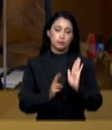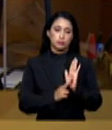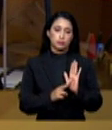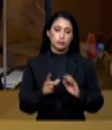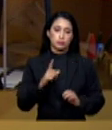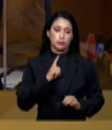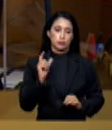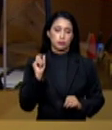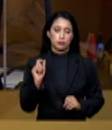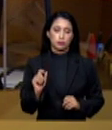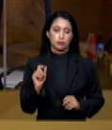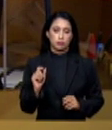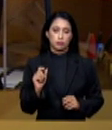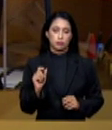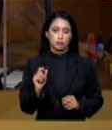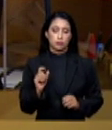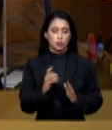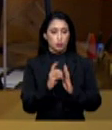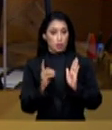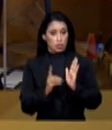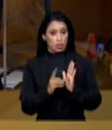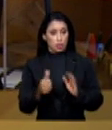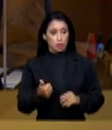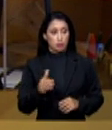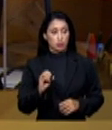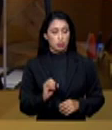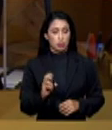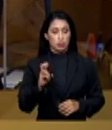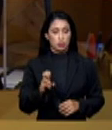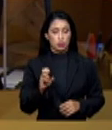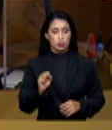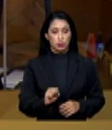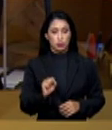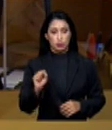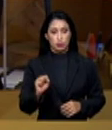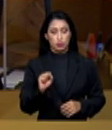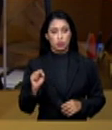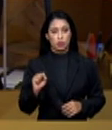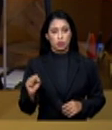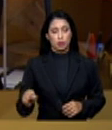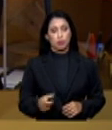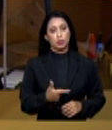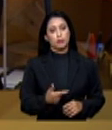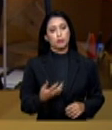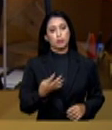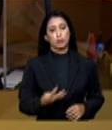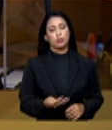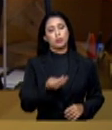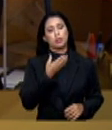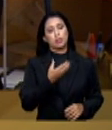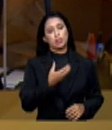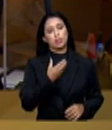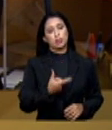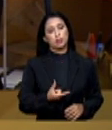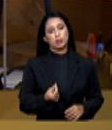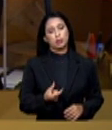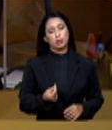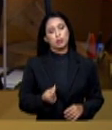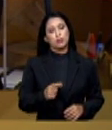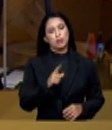essa previsão legal o decreto 10.000 5588 de 24 de dezembro de 2020